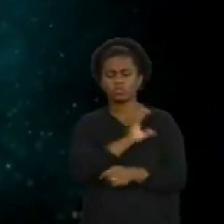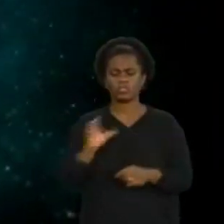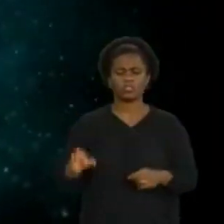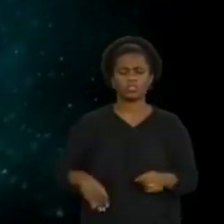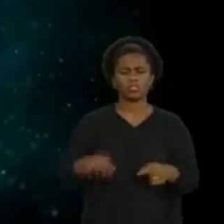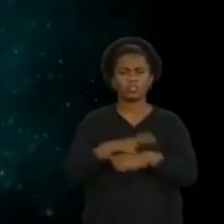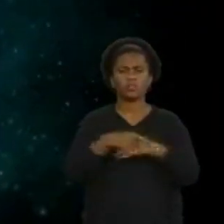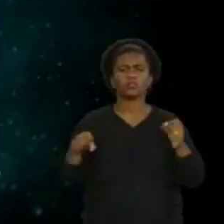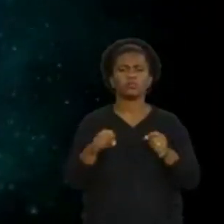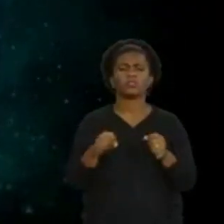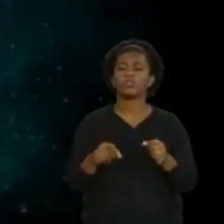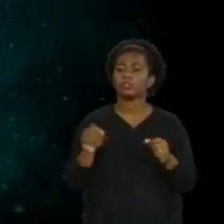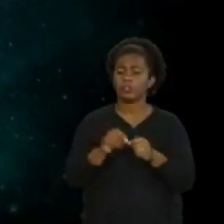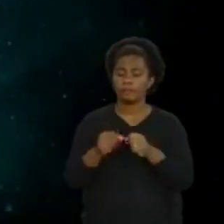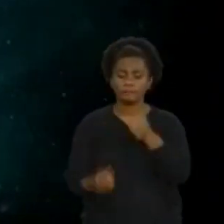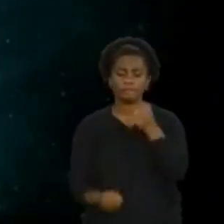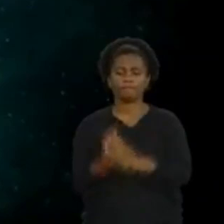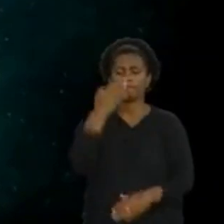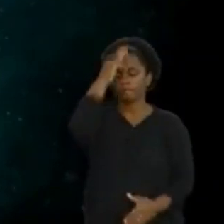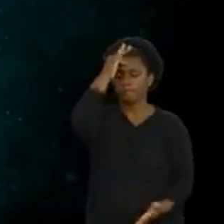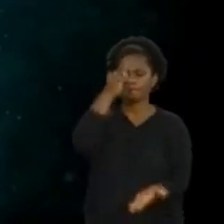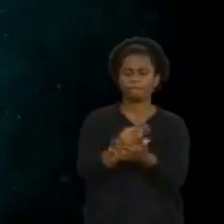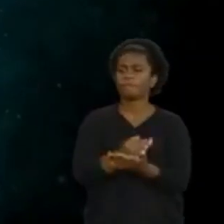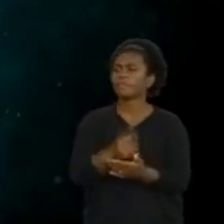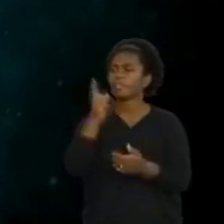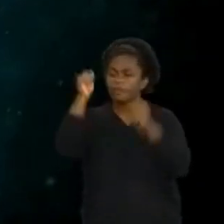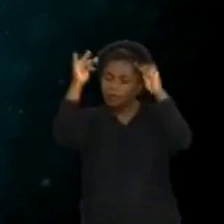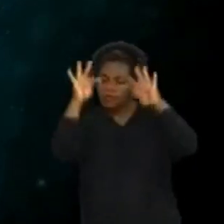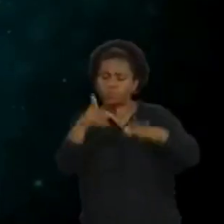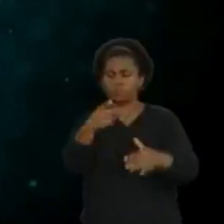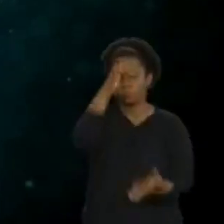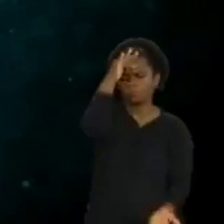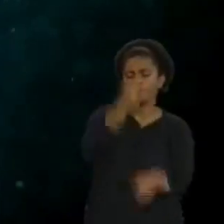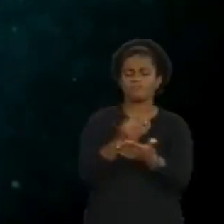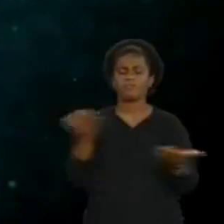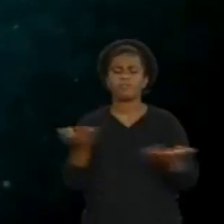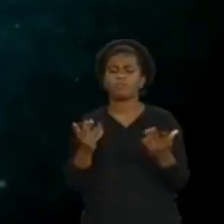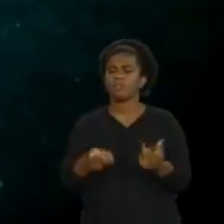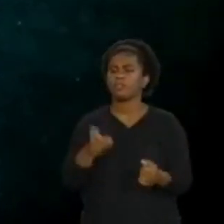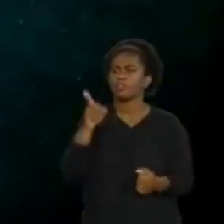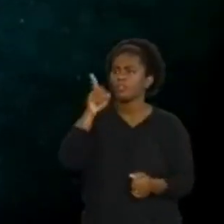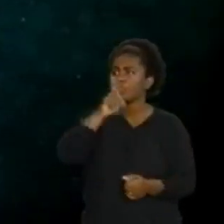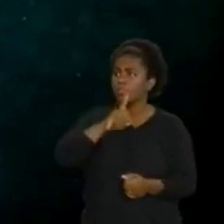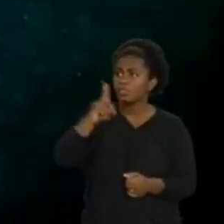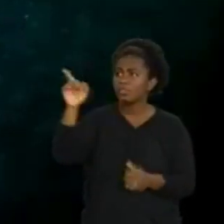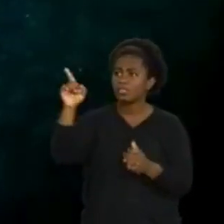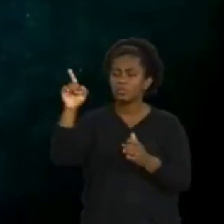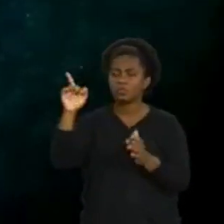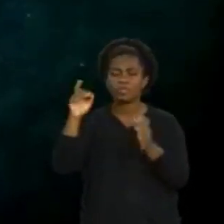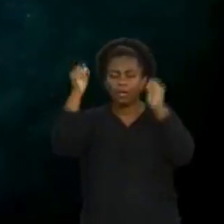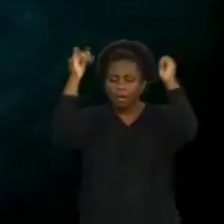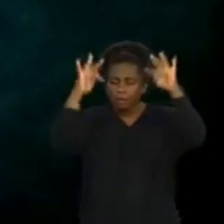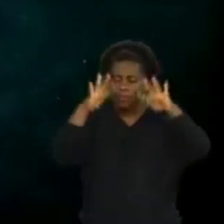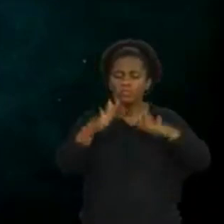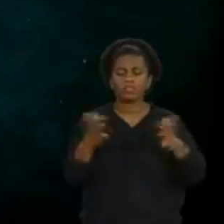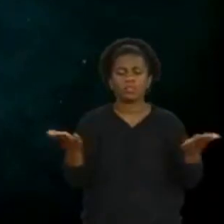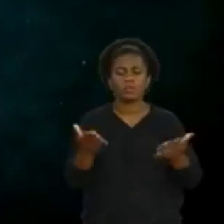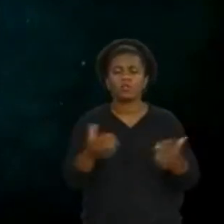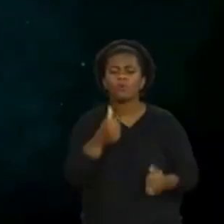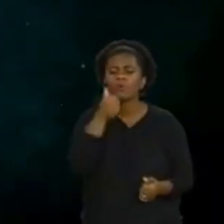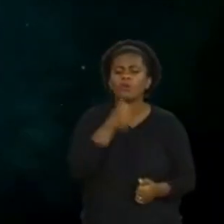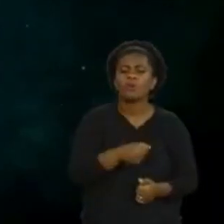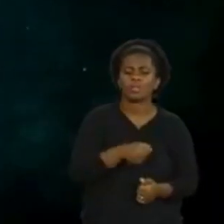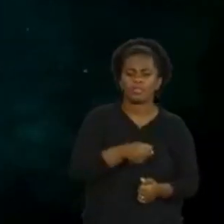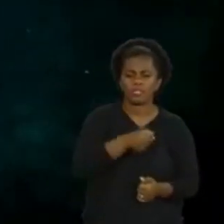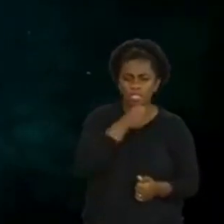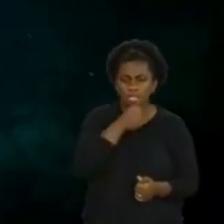e consumador da fé, Ele honra a sua fé agora. Ele te honra, senhora, Ele te honra, Senhor, Ele te